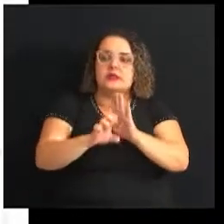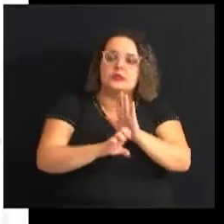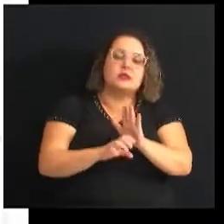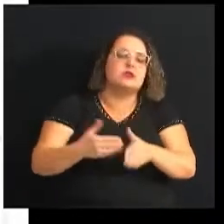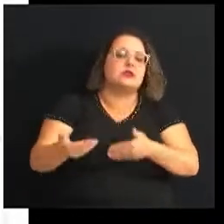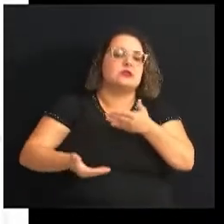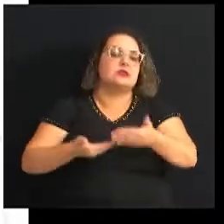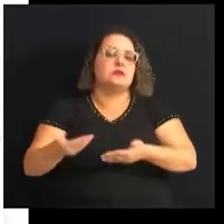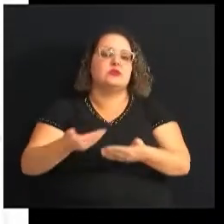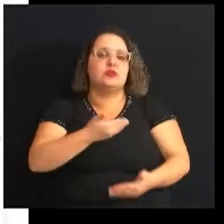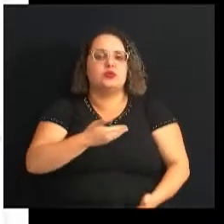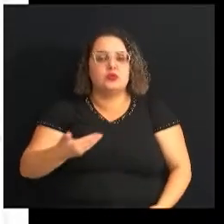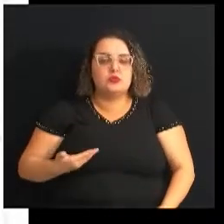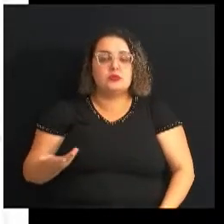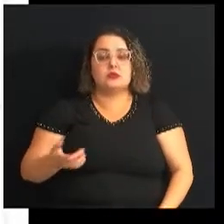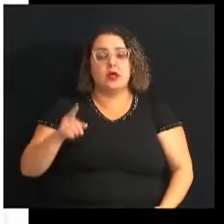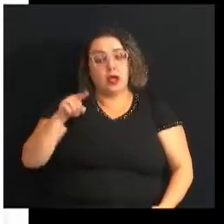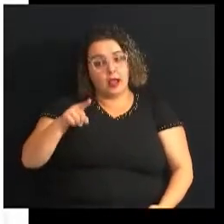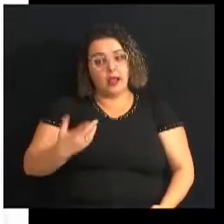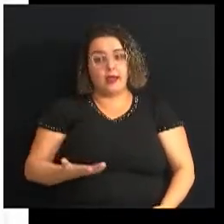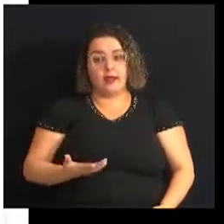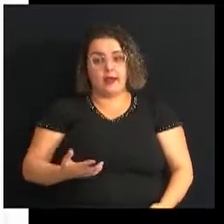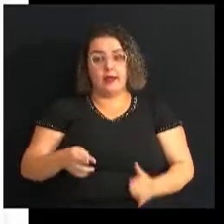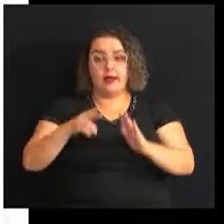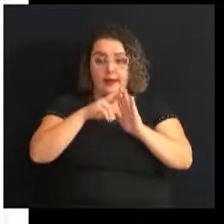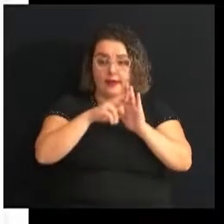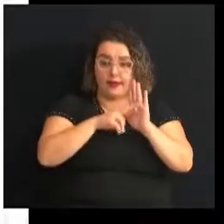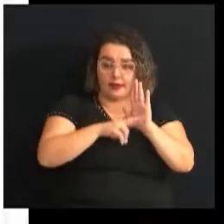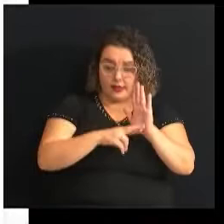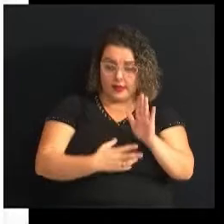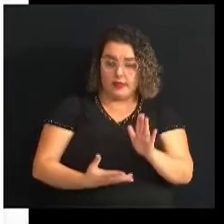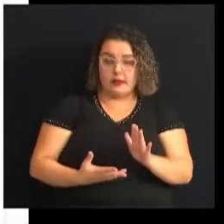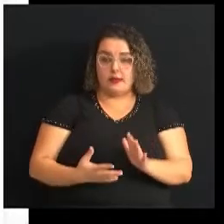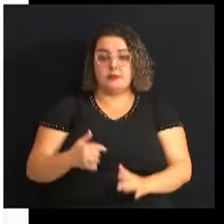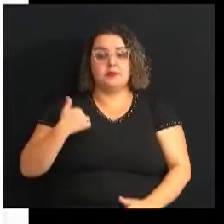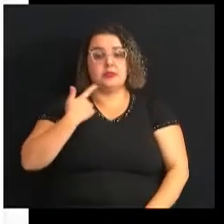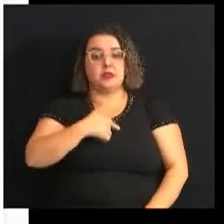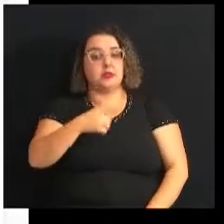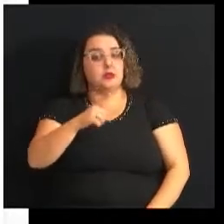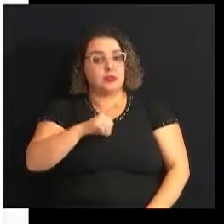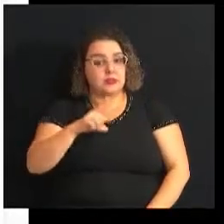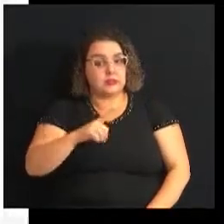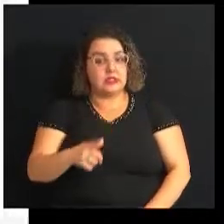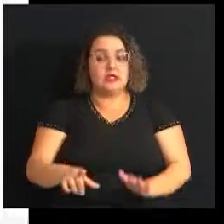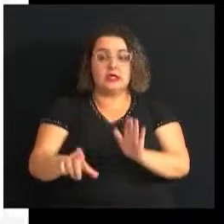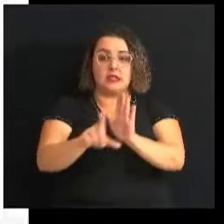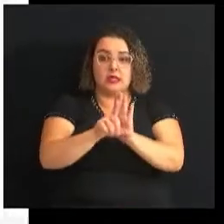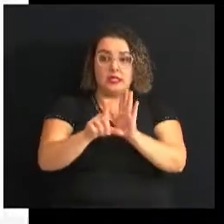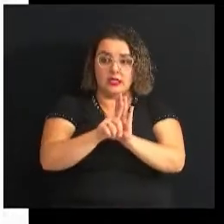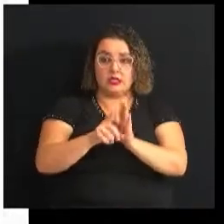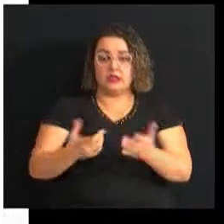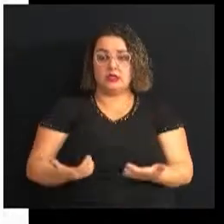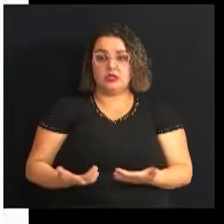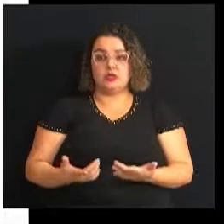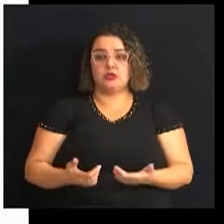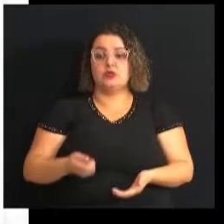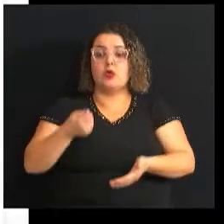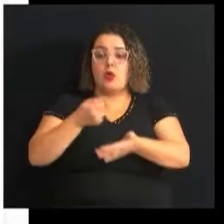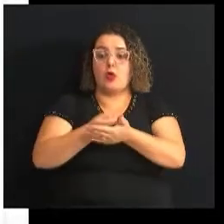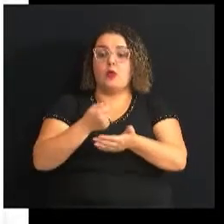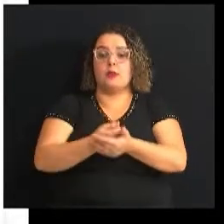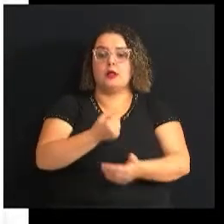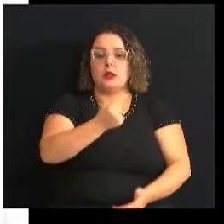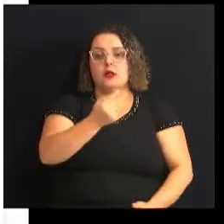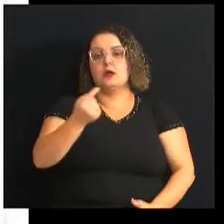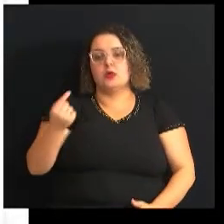Então, isso é como se fosse, olha, a regra para que a gente tenha as leis e o que é a obrigação de cada um.